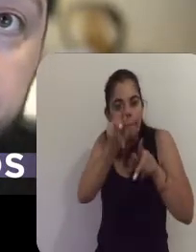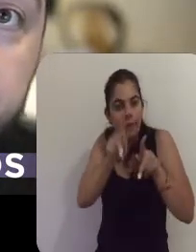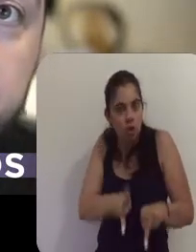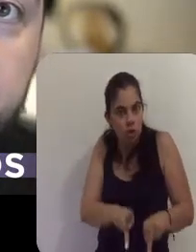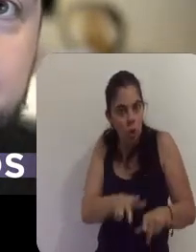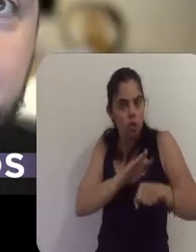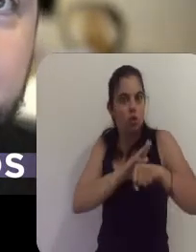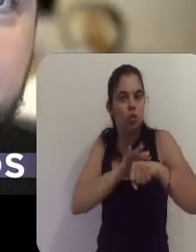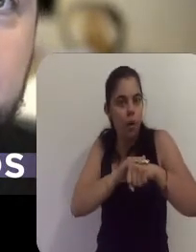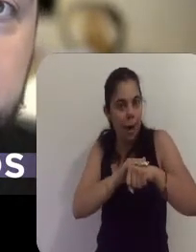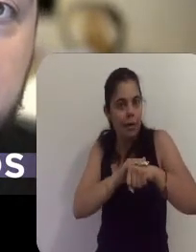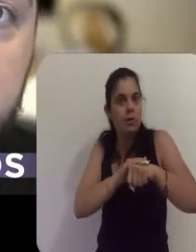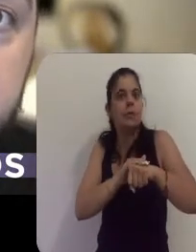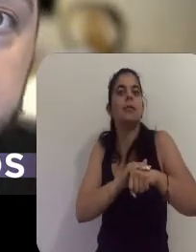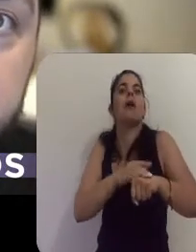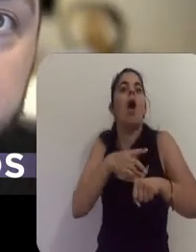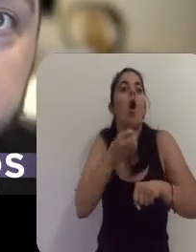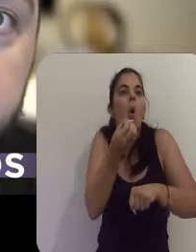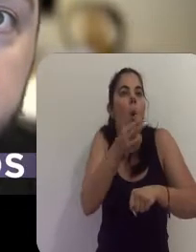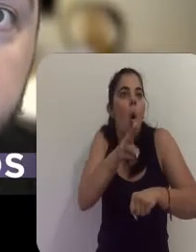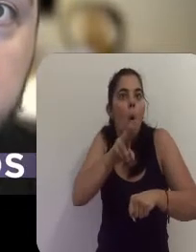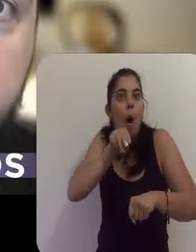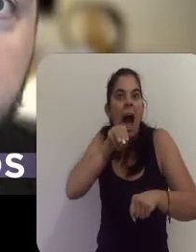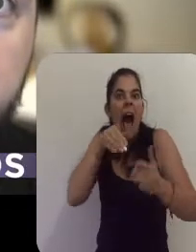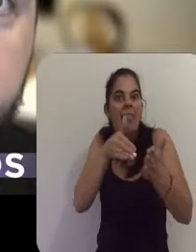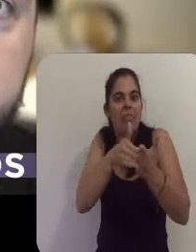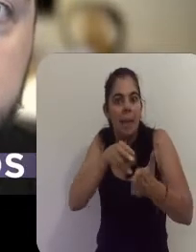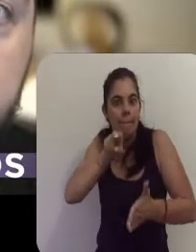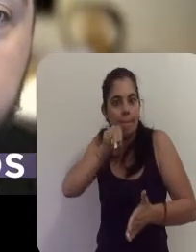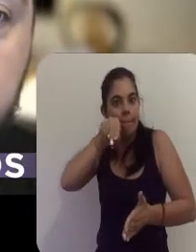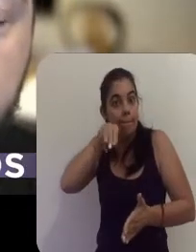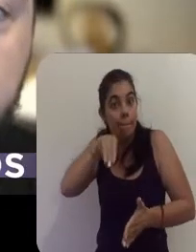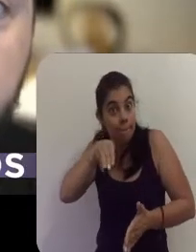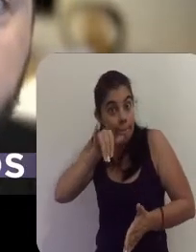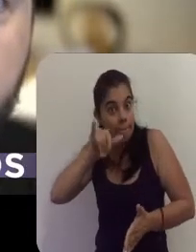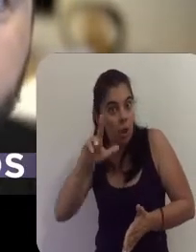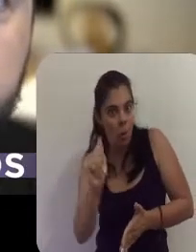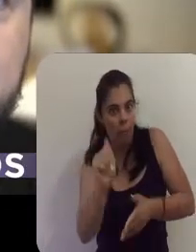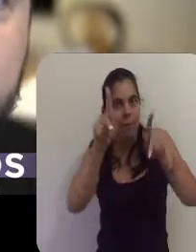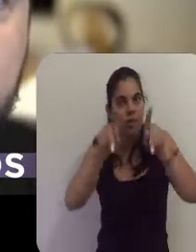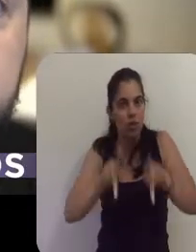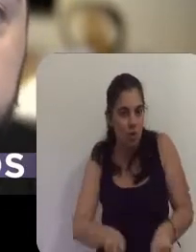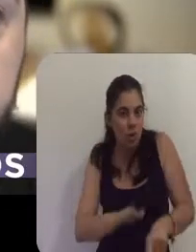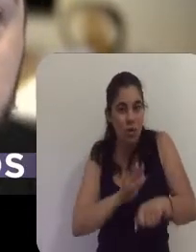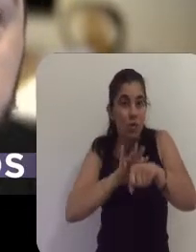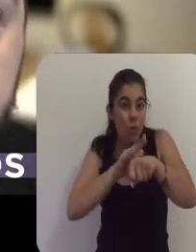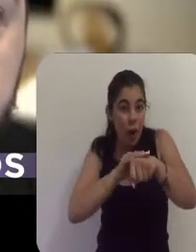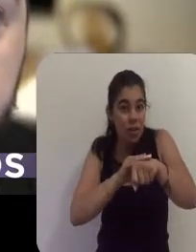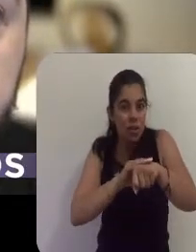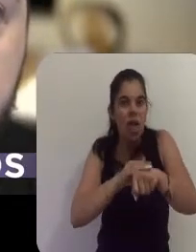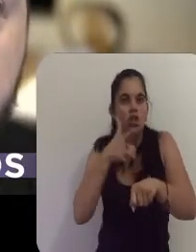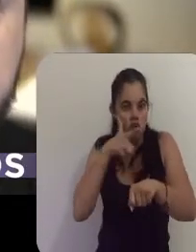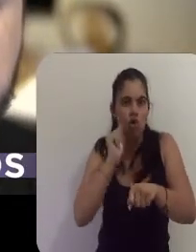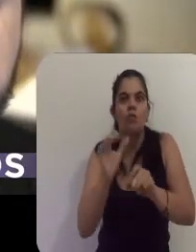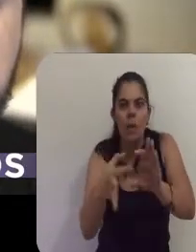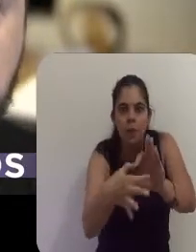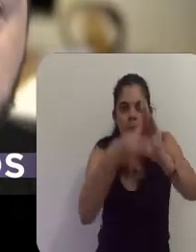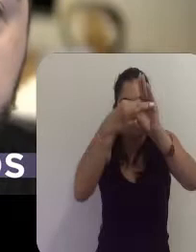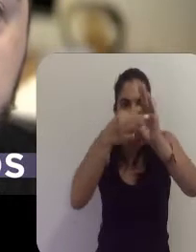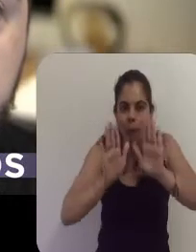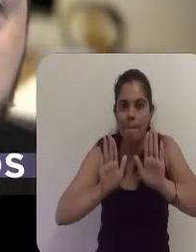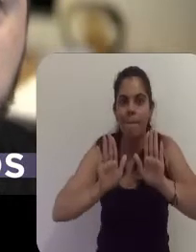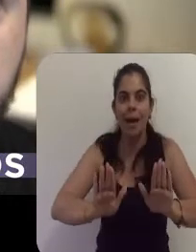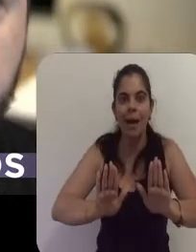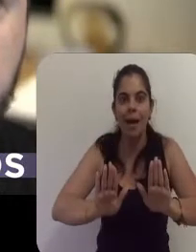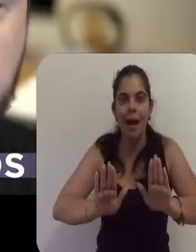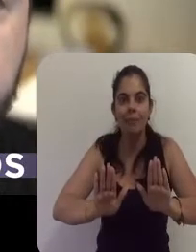está nas centenas de casos no país, enquanto a gente ainda está nos milhares de casos aqui, a gente ainda